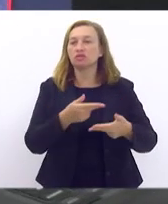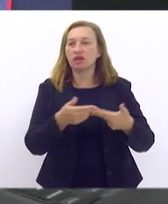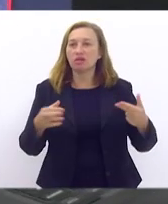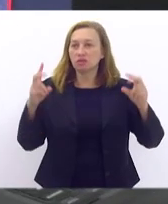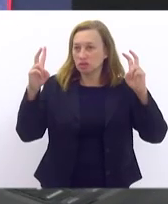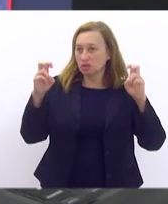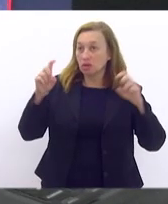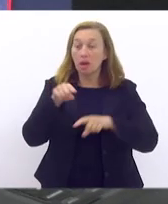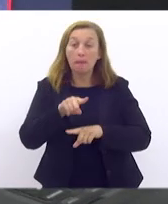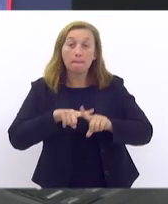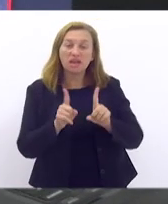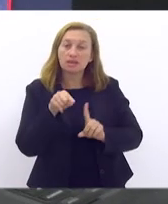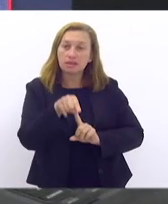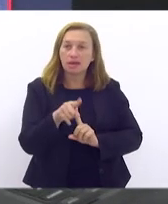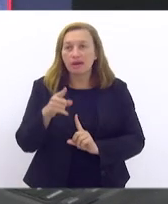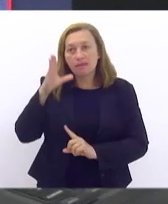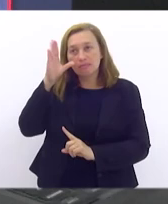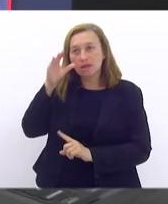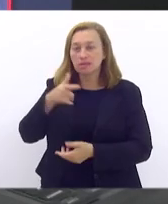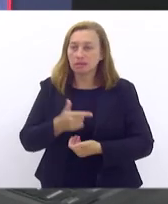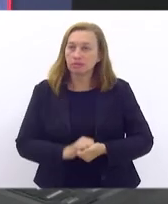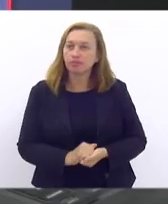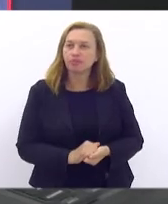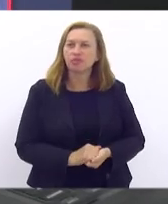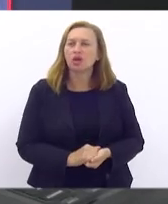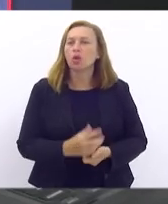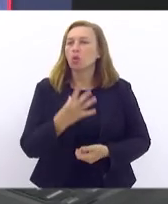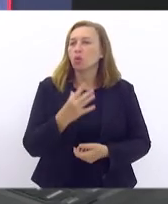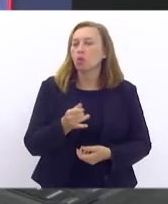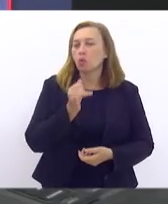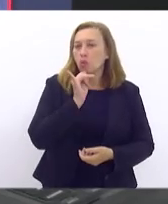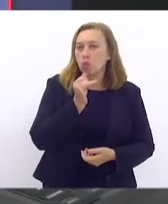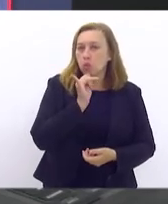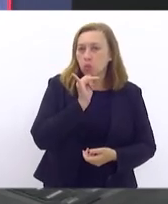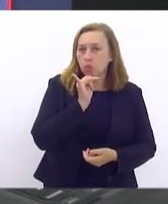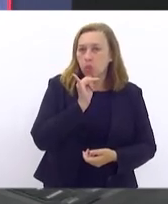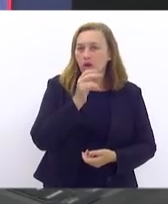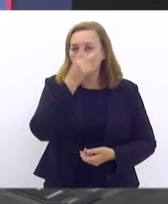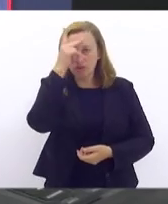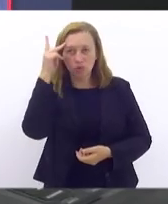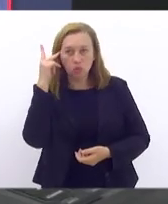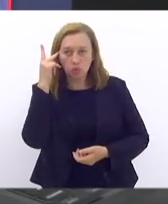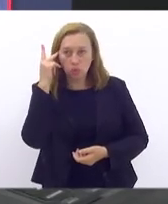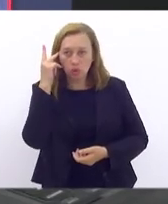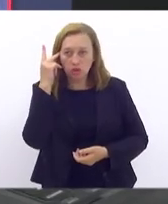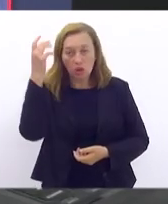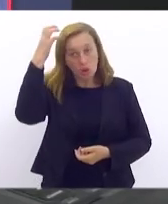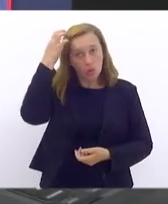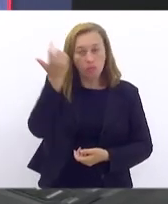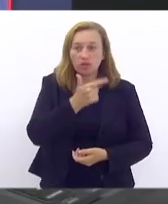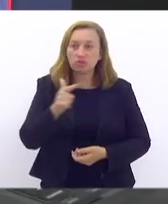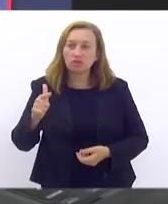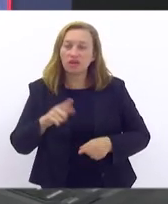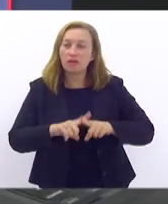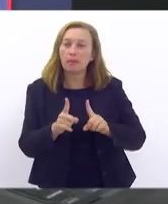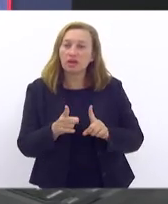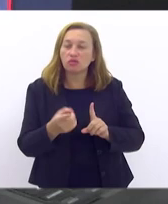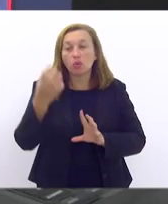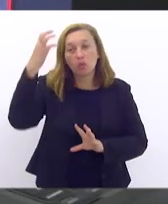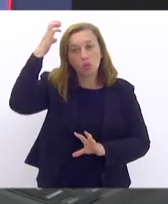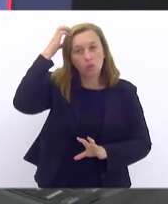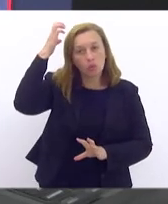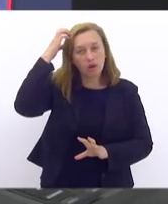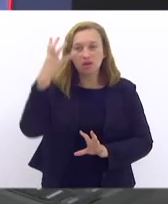esse caso aqui é interessante. São exemplos de inocentes que foram condenados em razão do reconhecimento